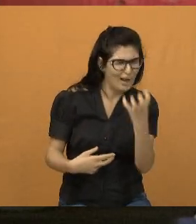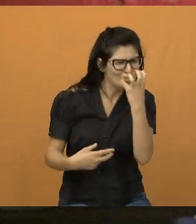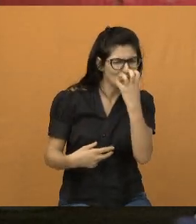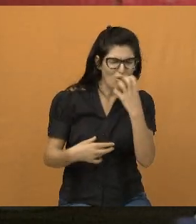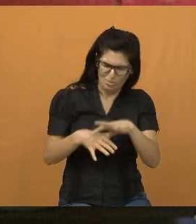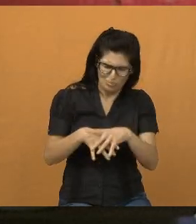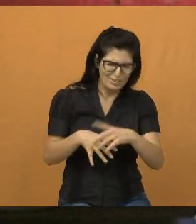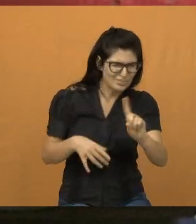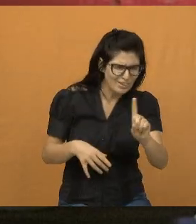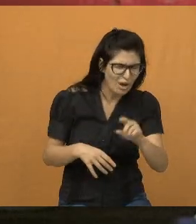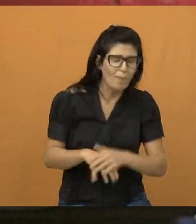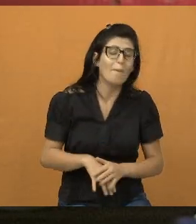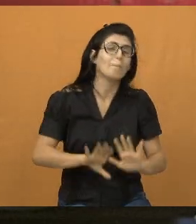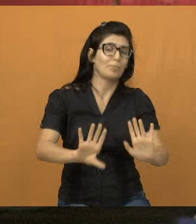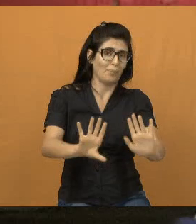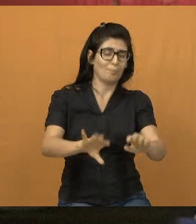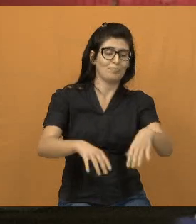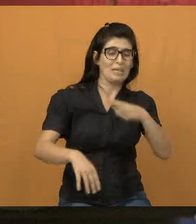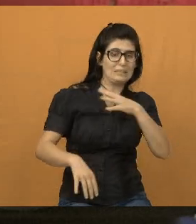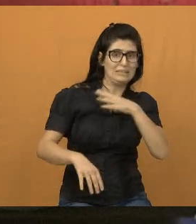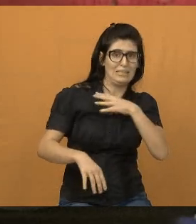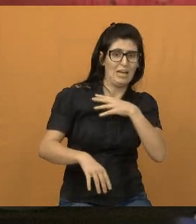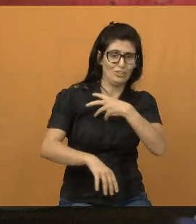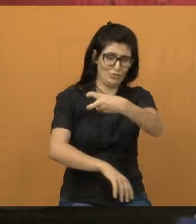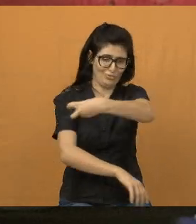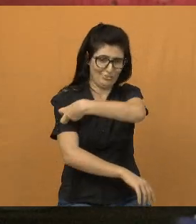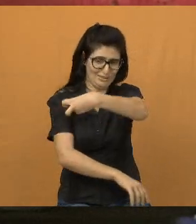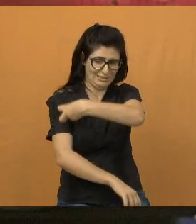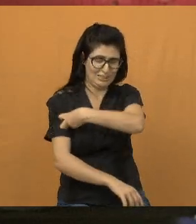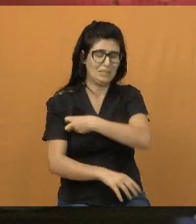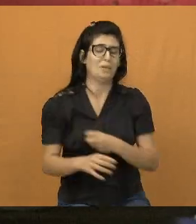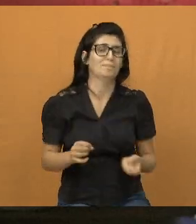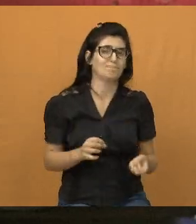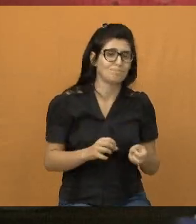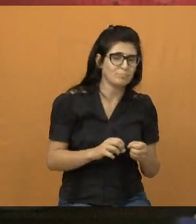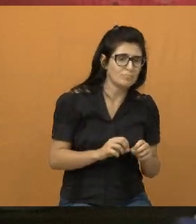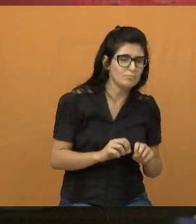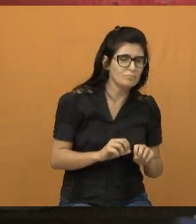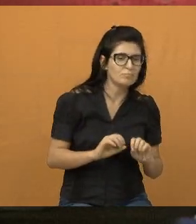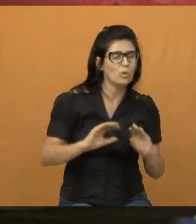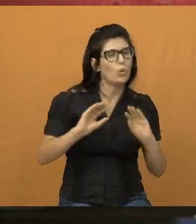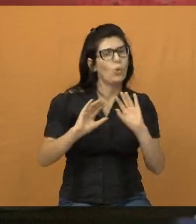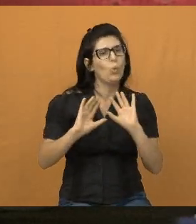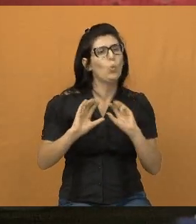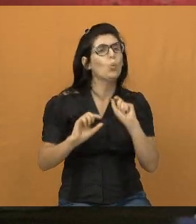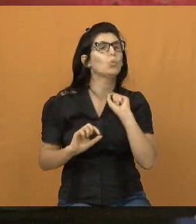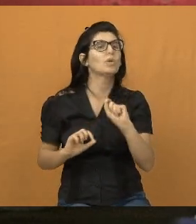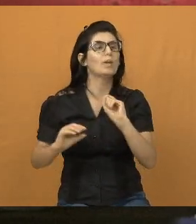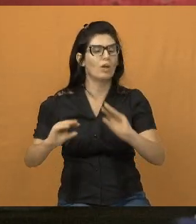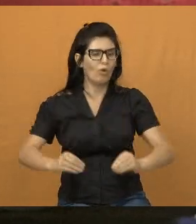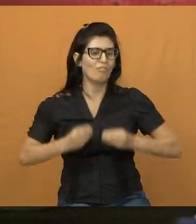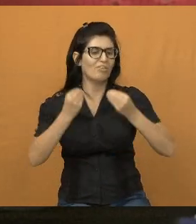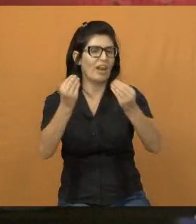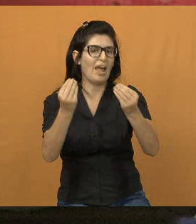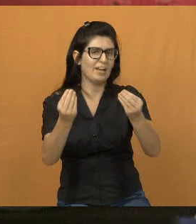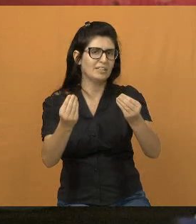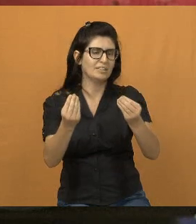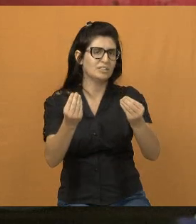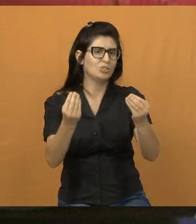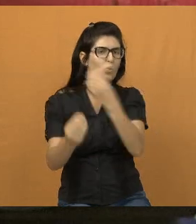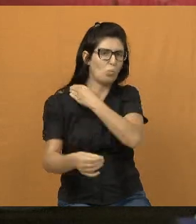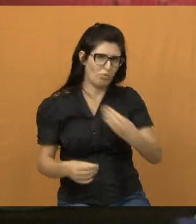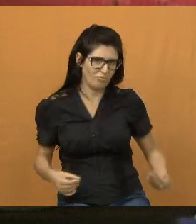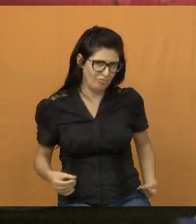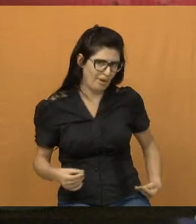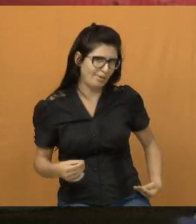município operacionaliza dentro daquele cronograma oferecido pelo Estado. E, geralmente,